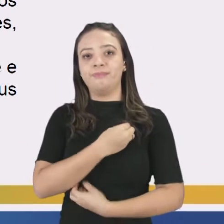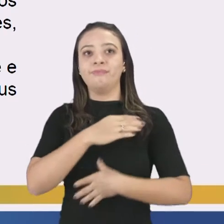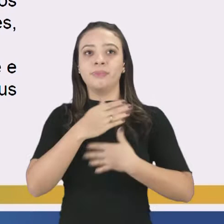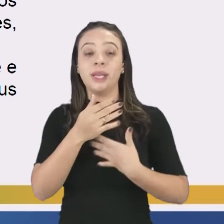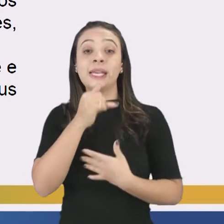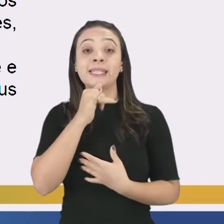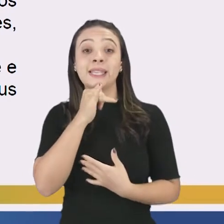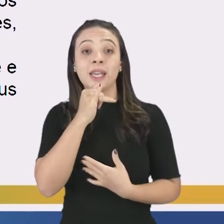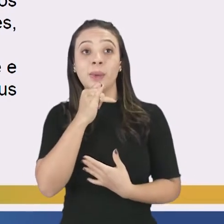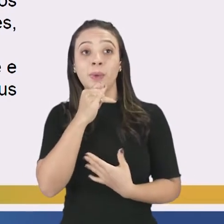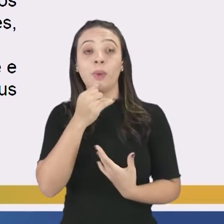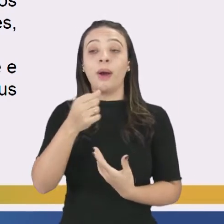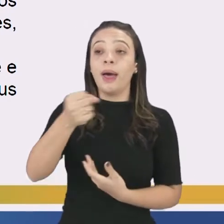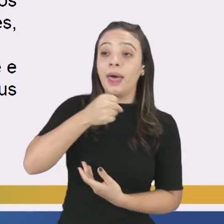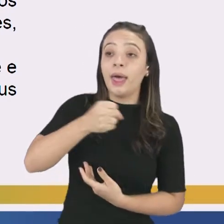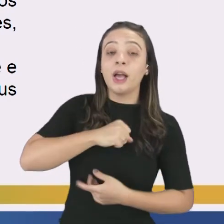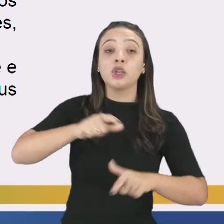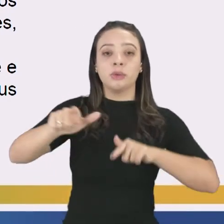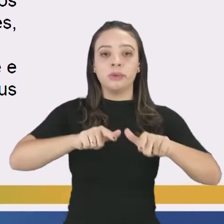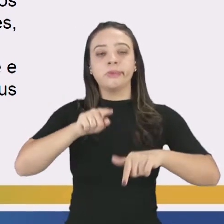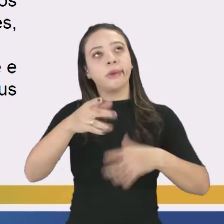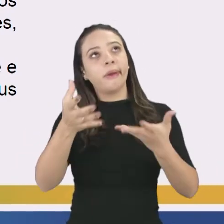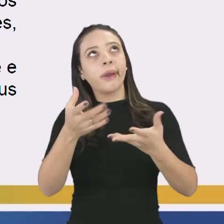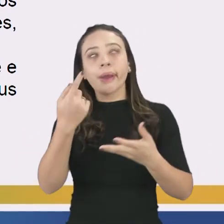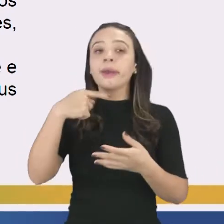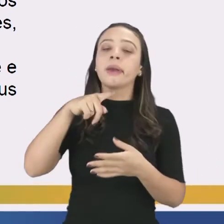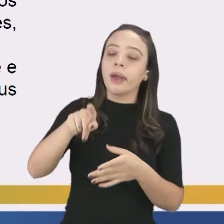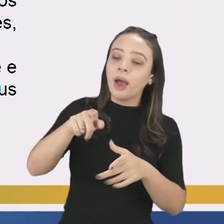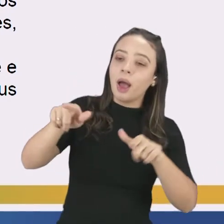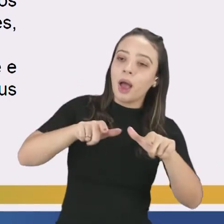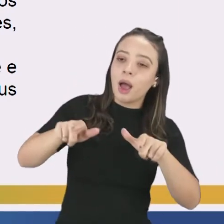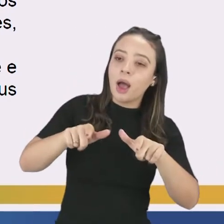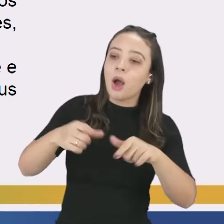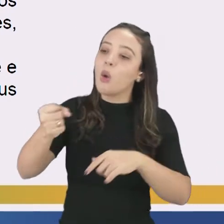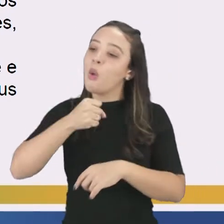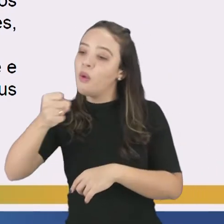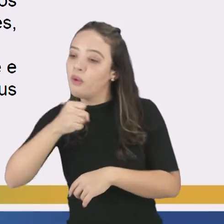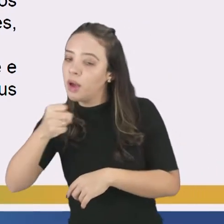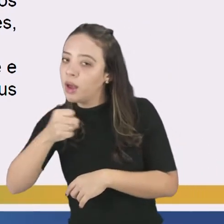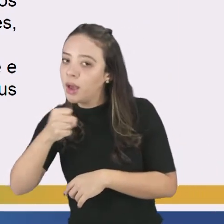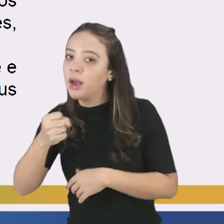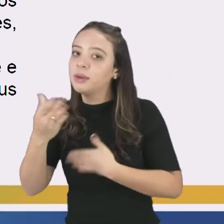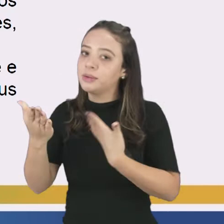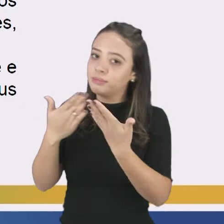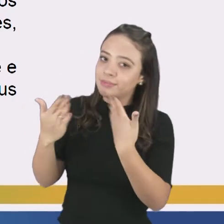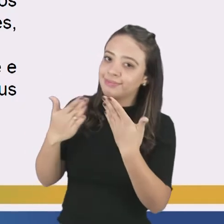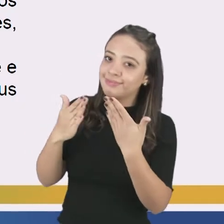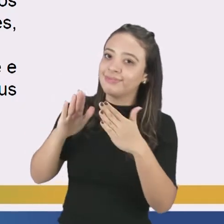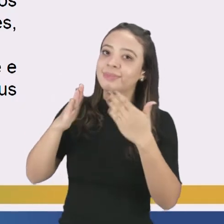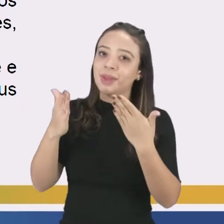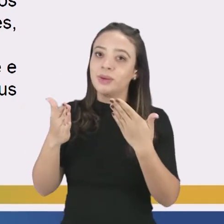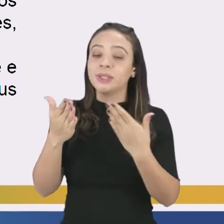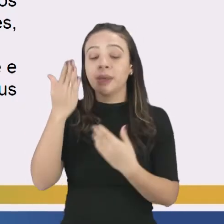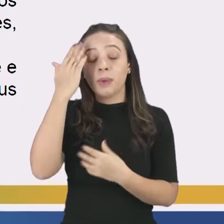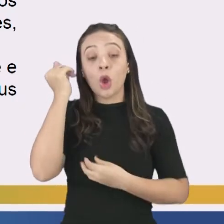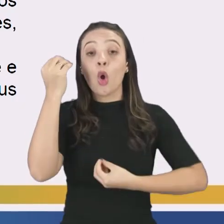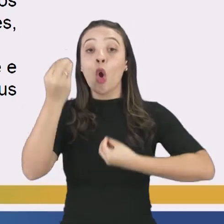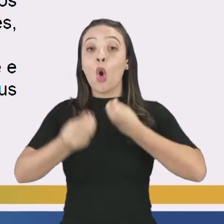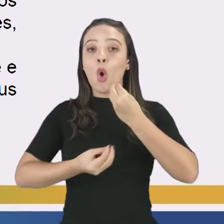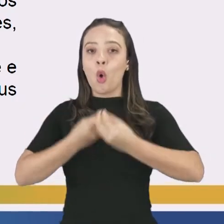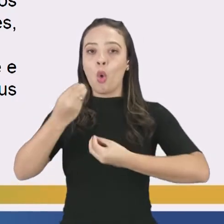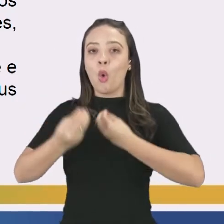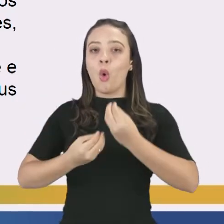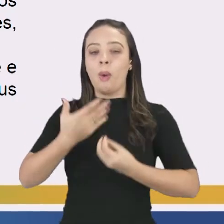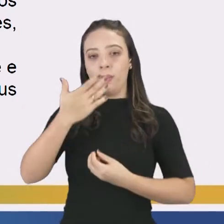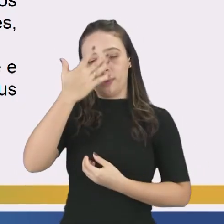de emprego. Quando você vai lá atrás do seu emprego, fazer uma entrevista, é uma entrevista de personalidade. A pessoa quer saber